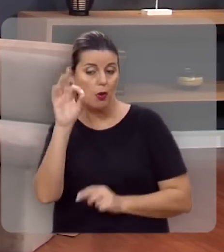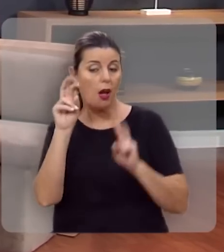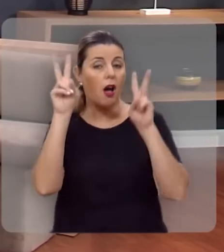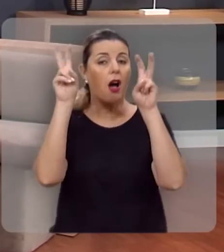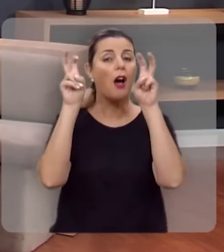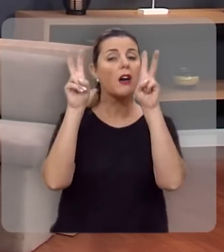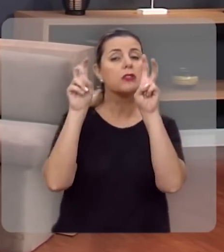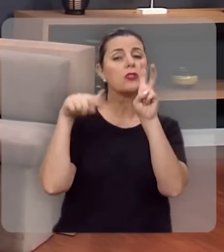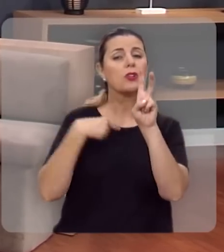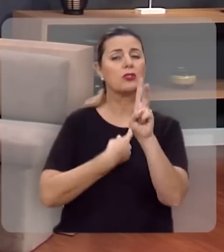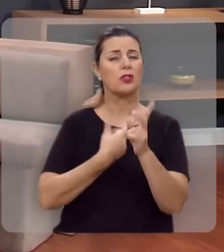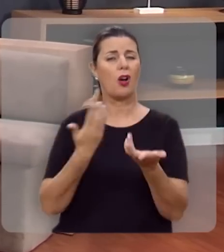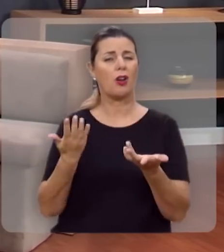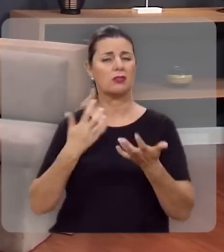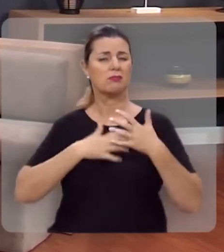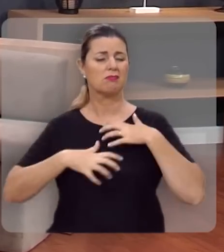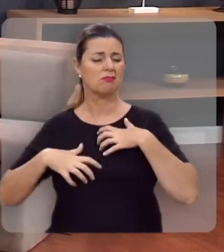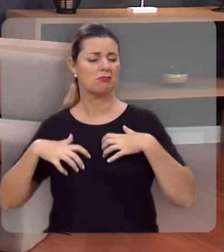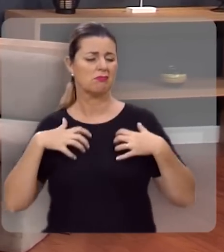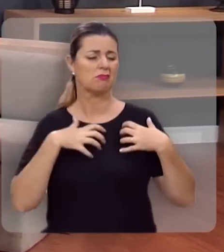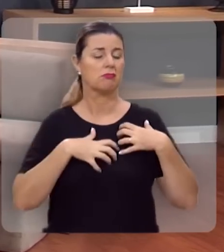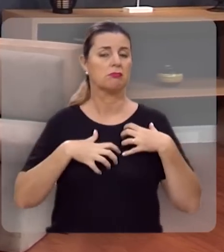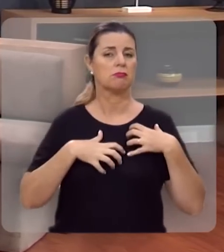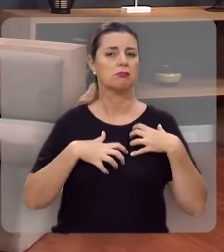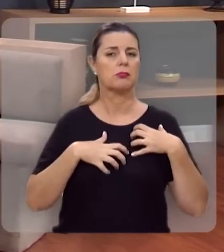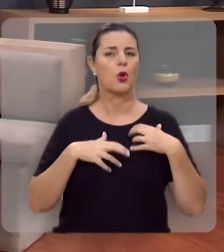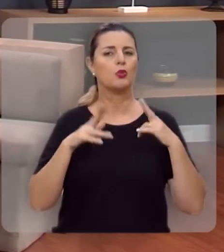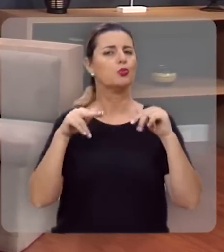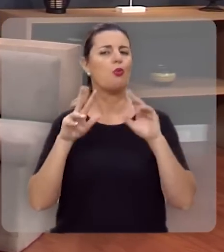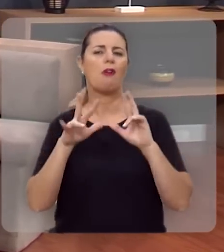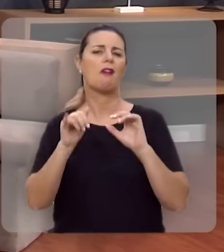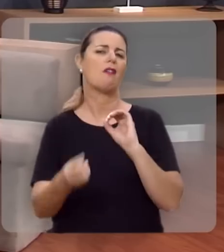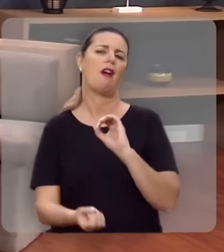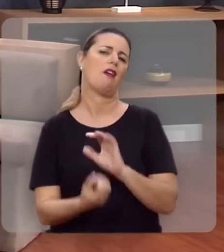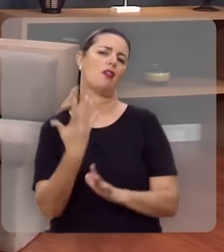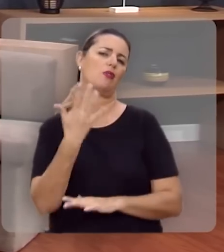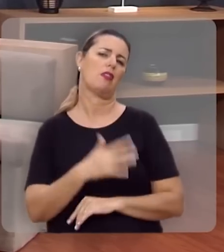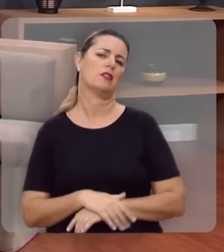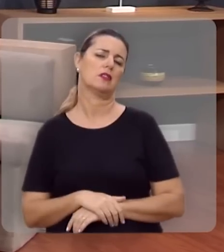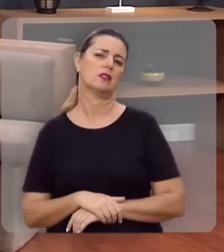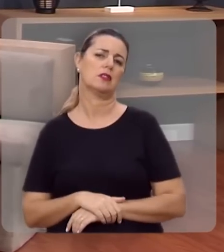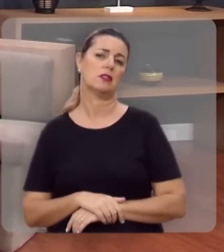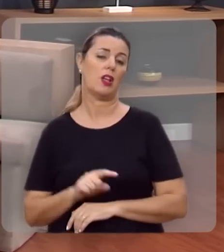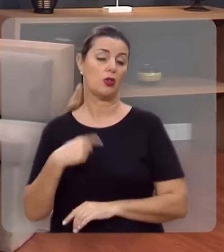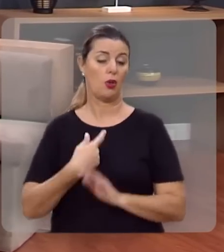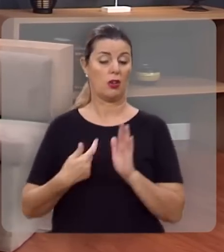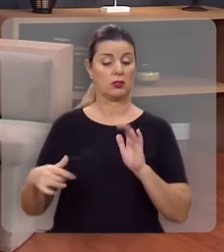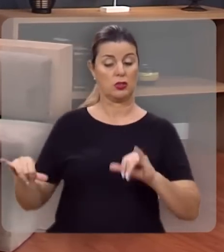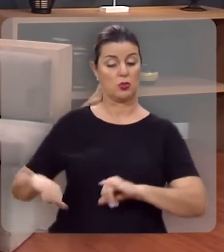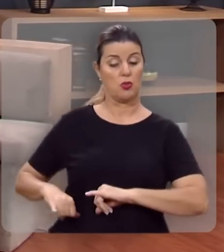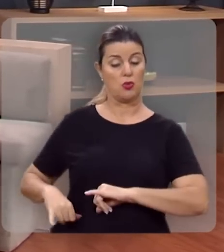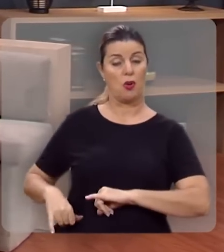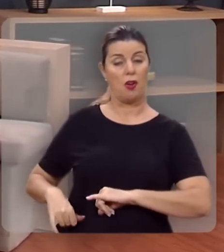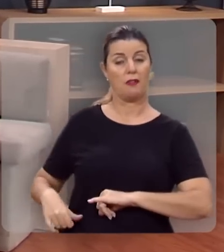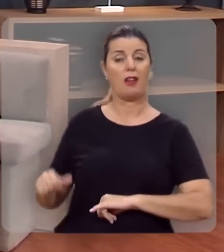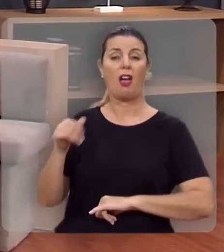70% dos assuntos que nos deixam ansiosos nunca vão acontecer. A gente